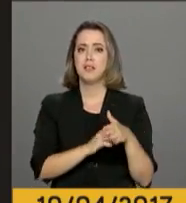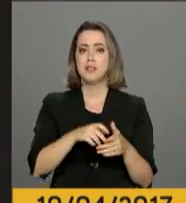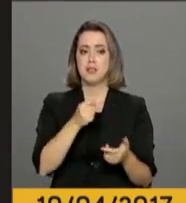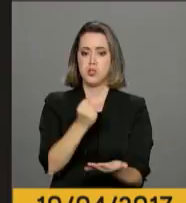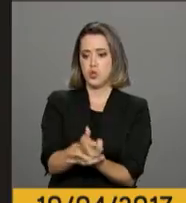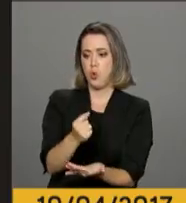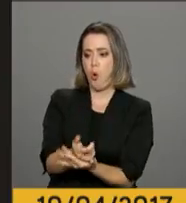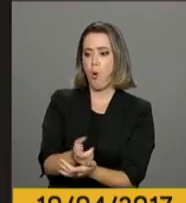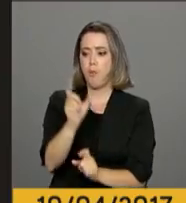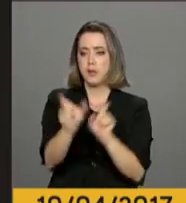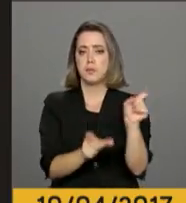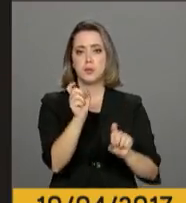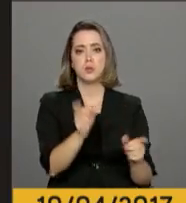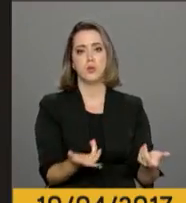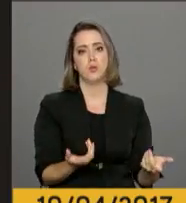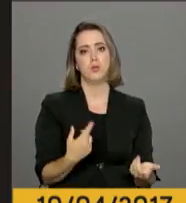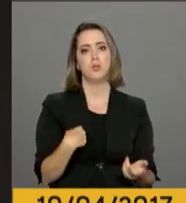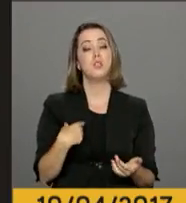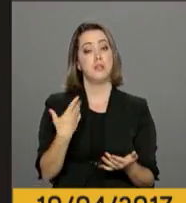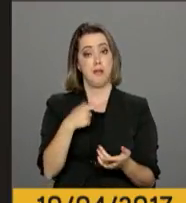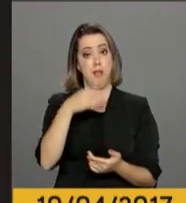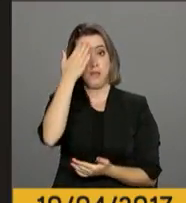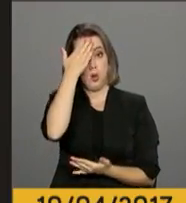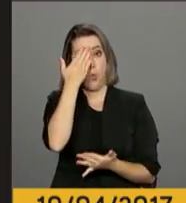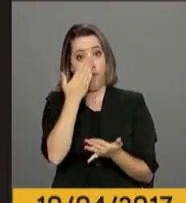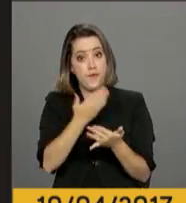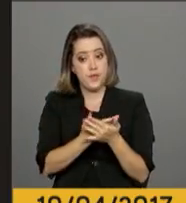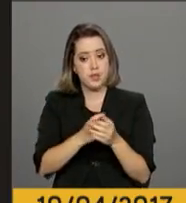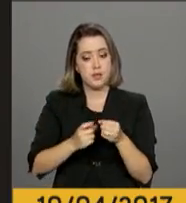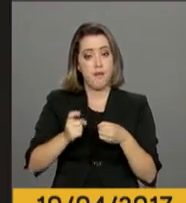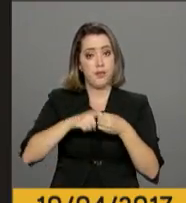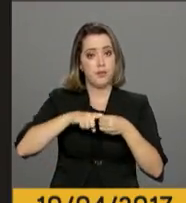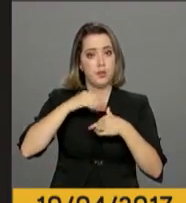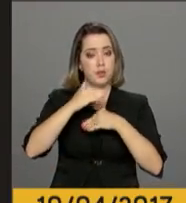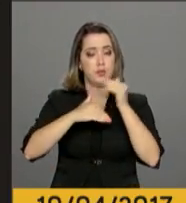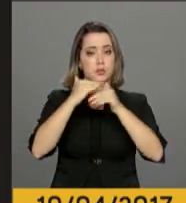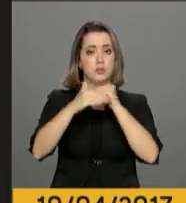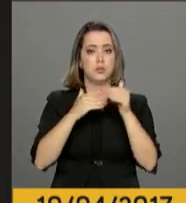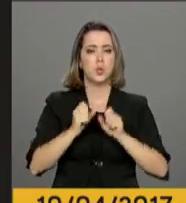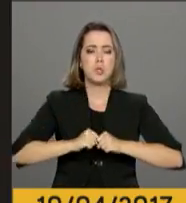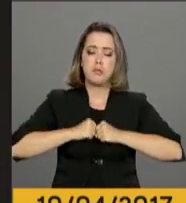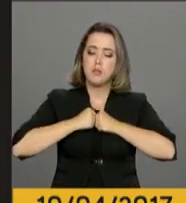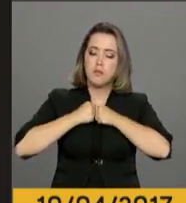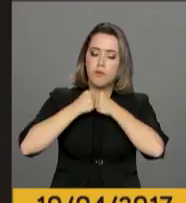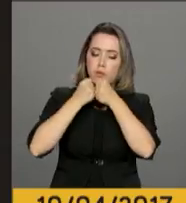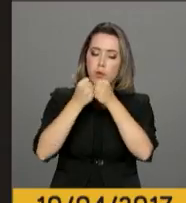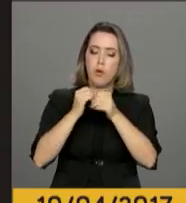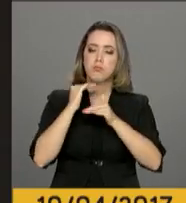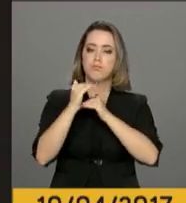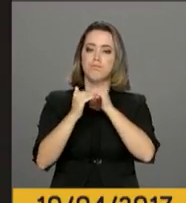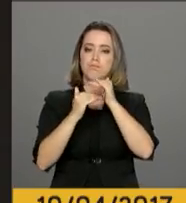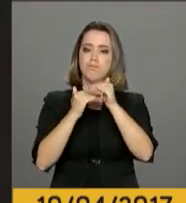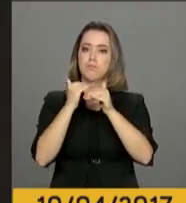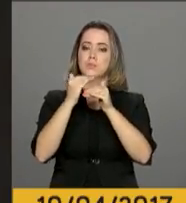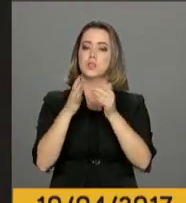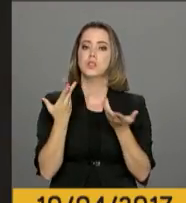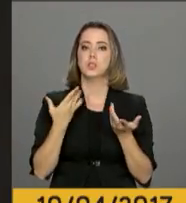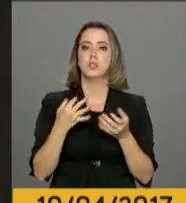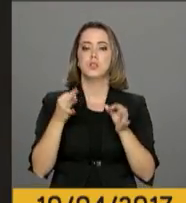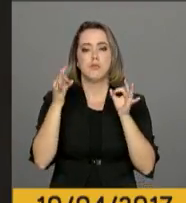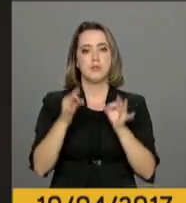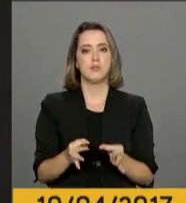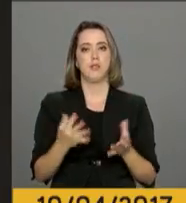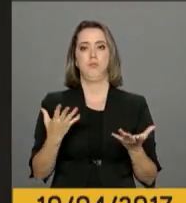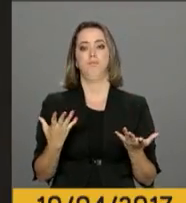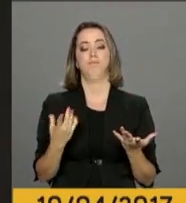Confiança que, convenhamos, nos últimos meses temos recuperado, com muito esforço, de forma metódica e